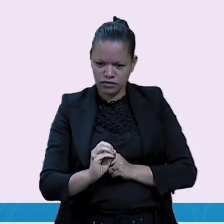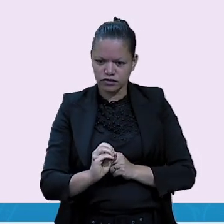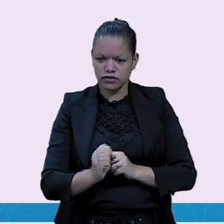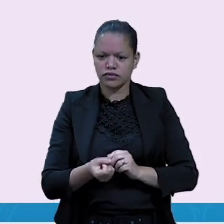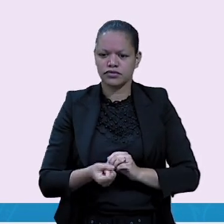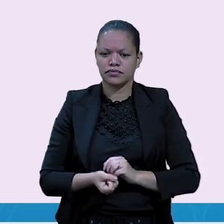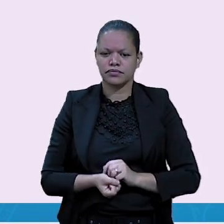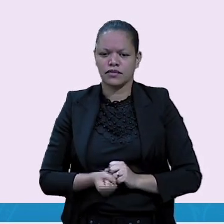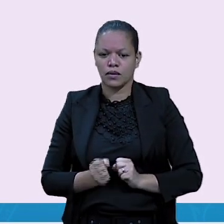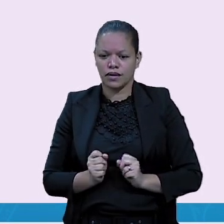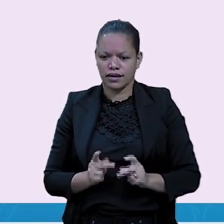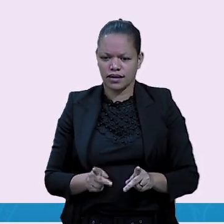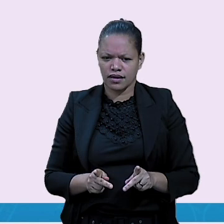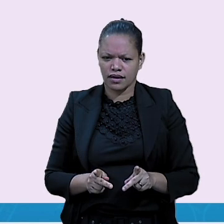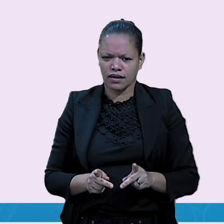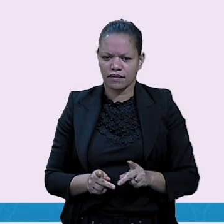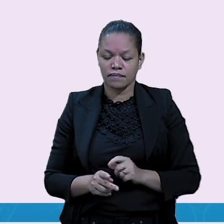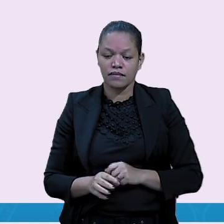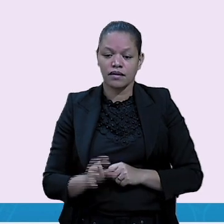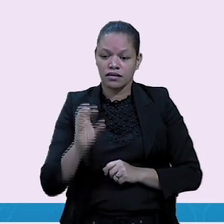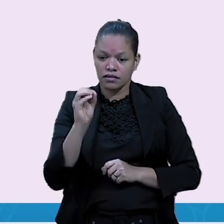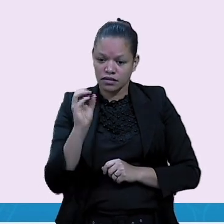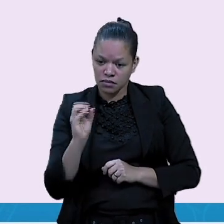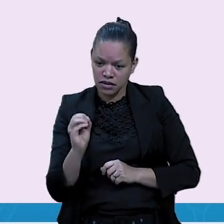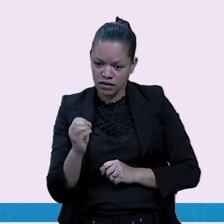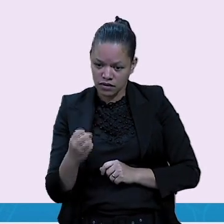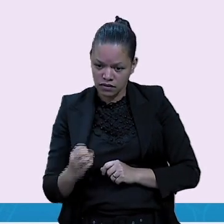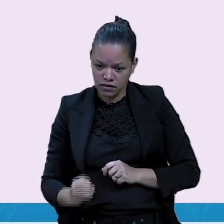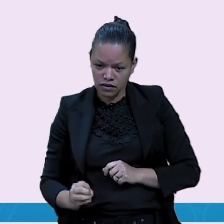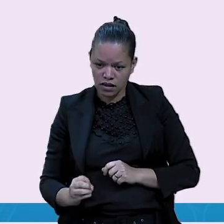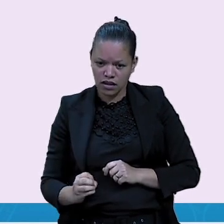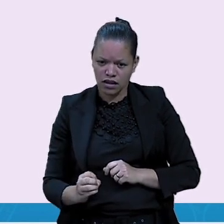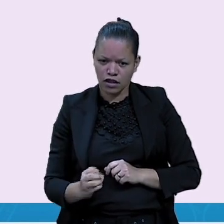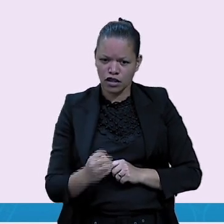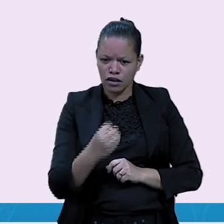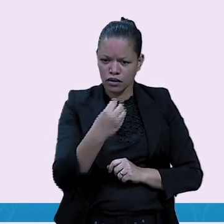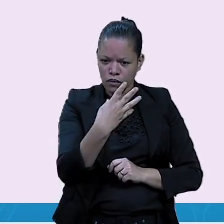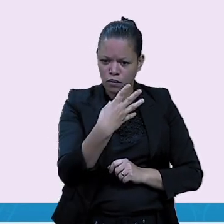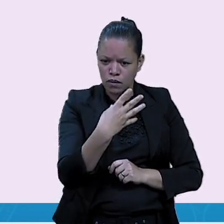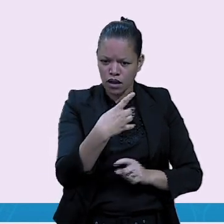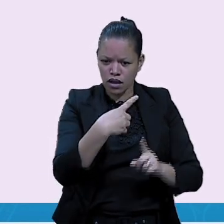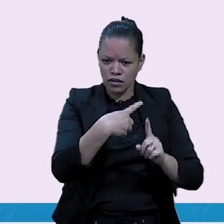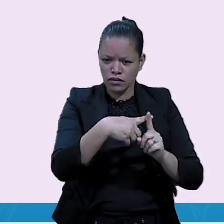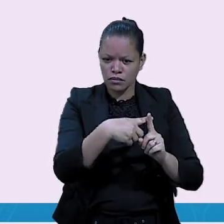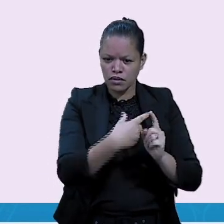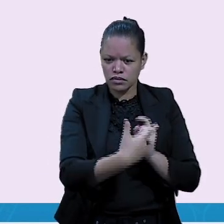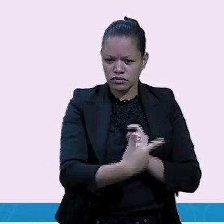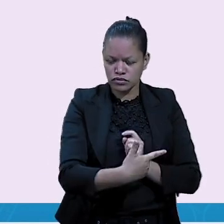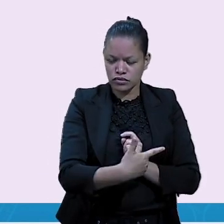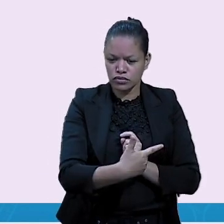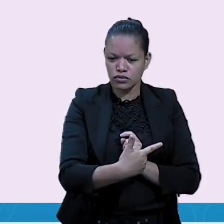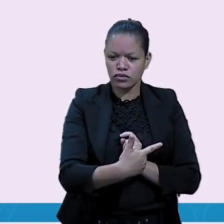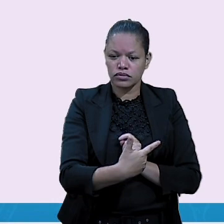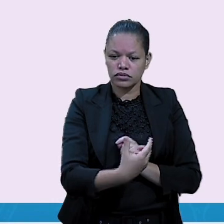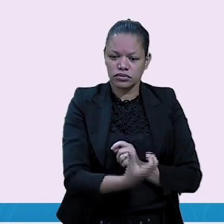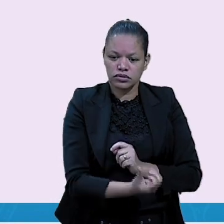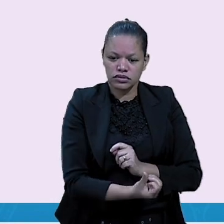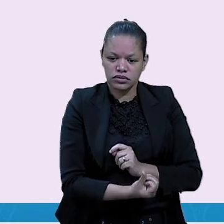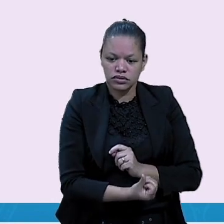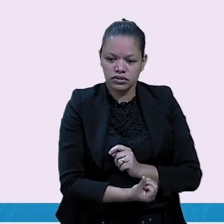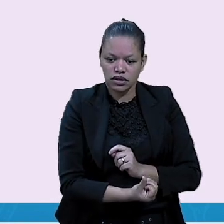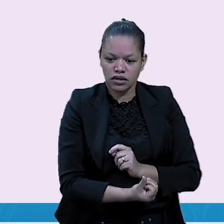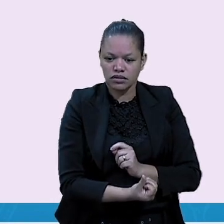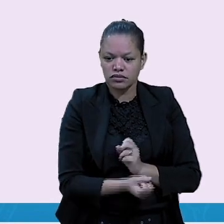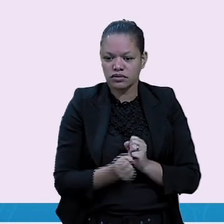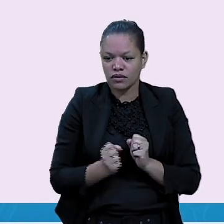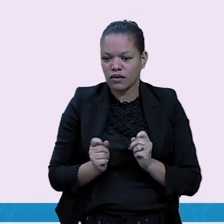20. 0 mais 0, desce o 0. E 4 mais 2 é igual a... Somou de cabeça